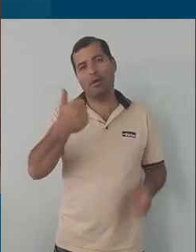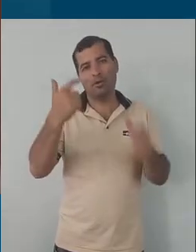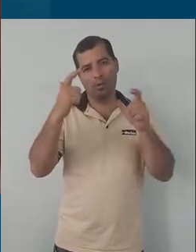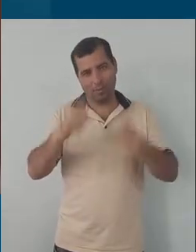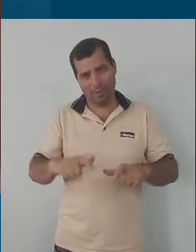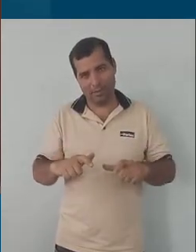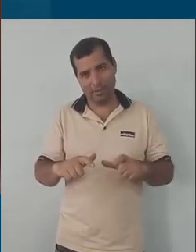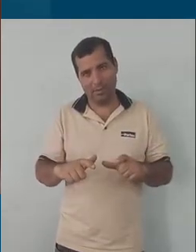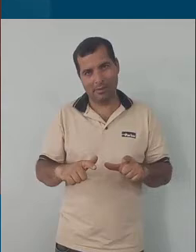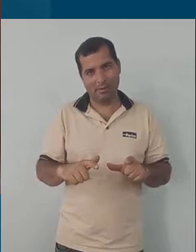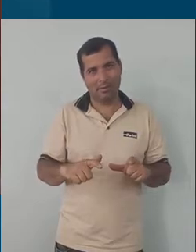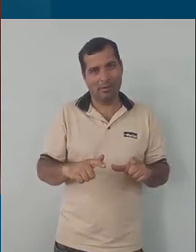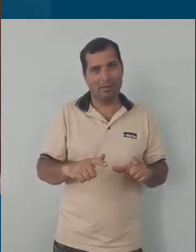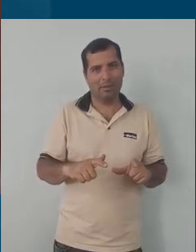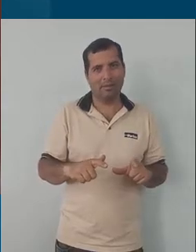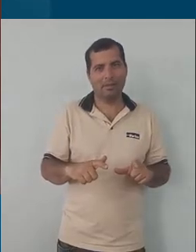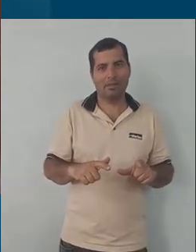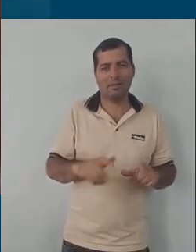que têm